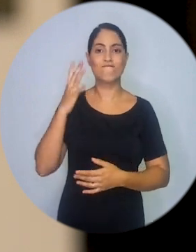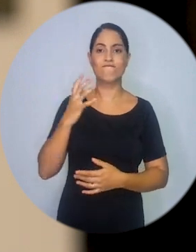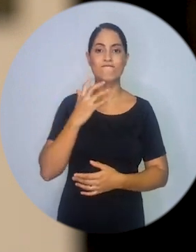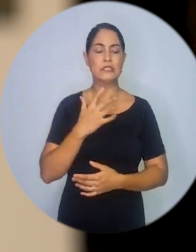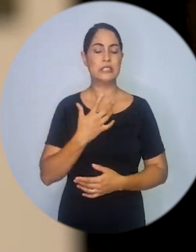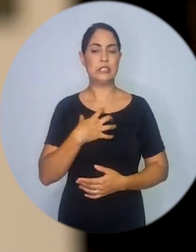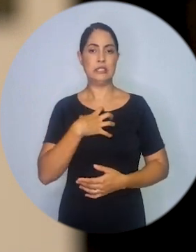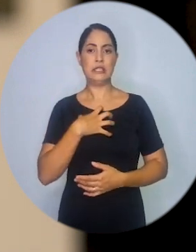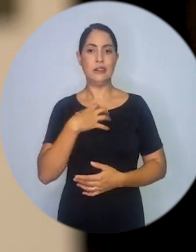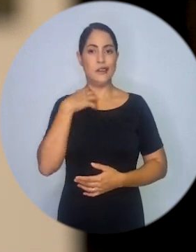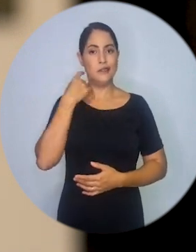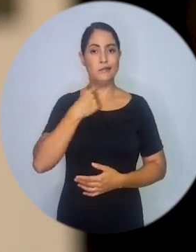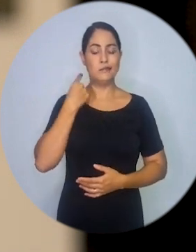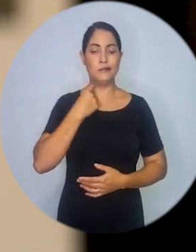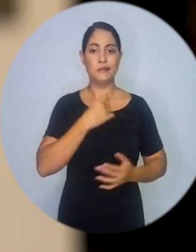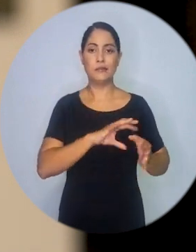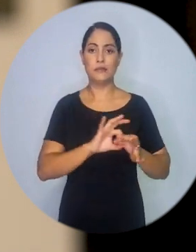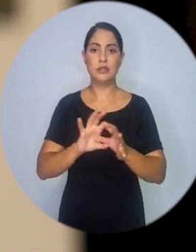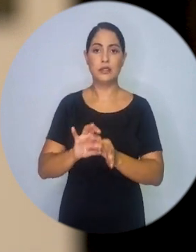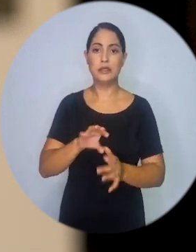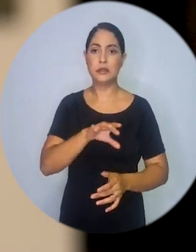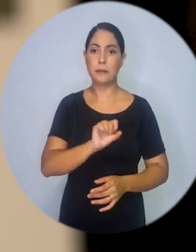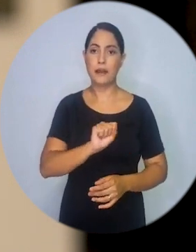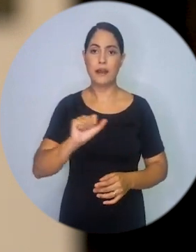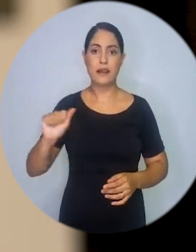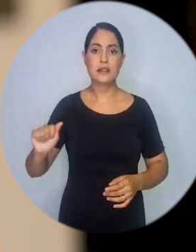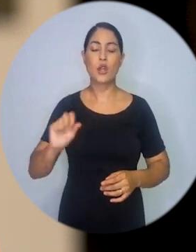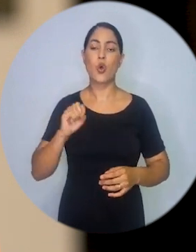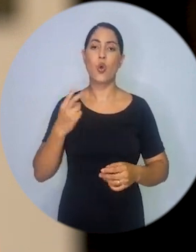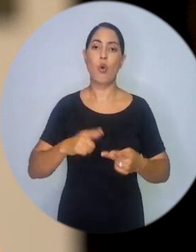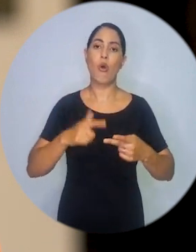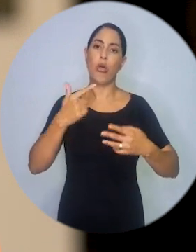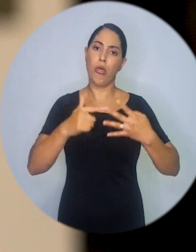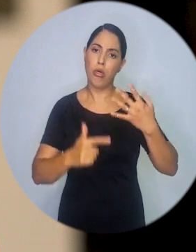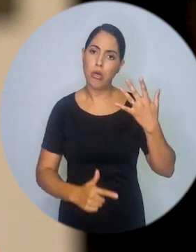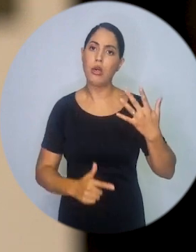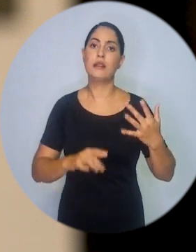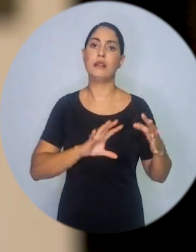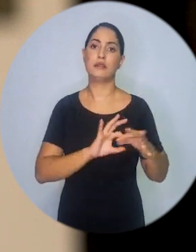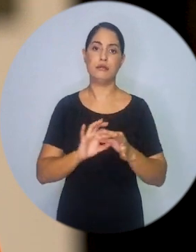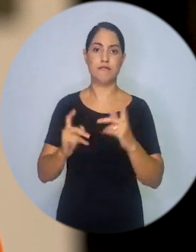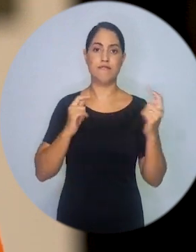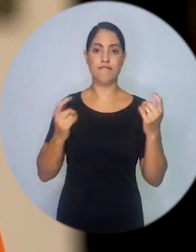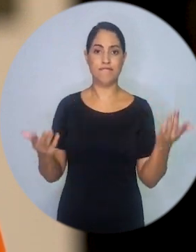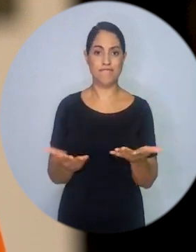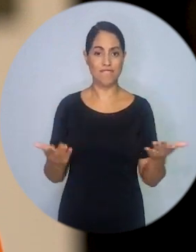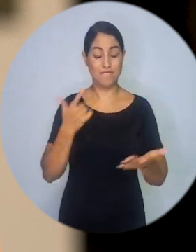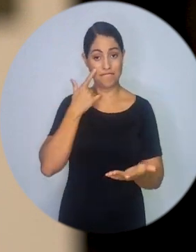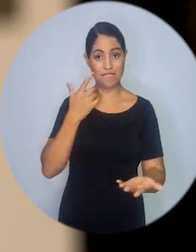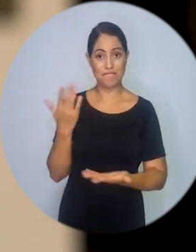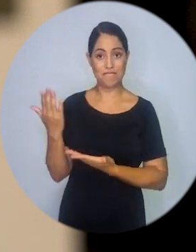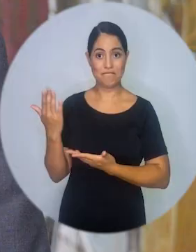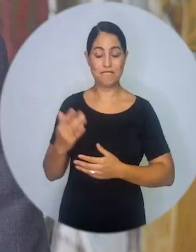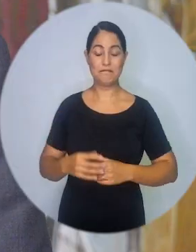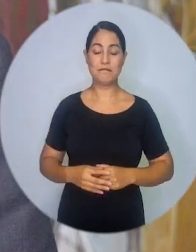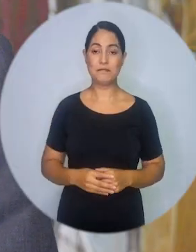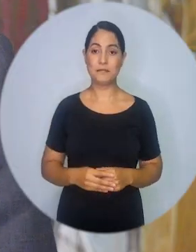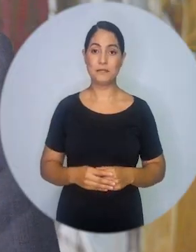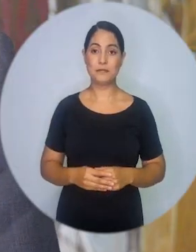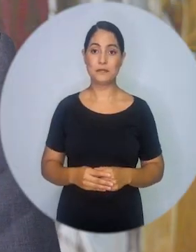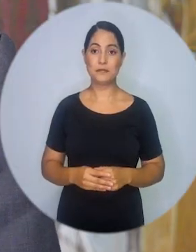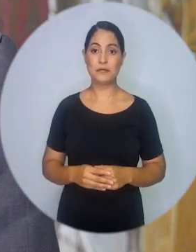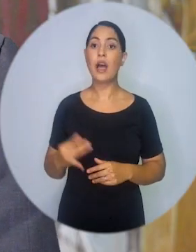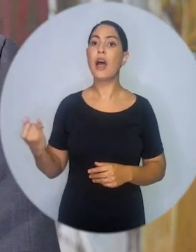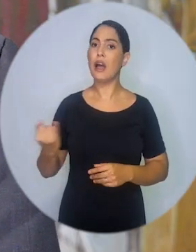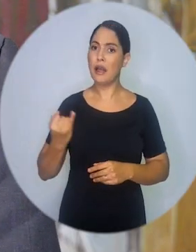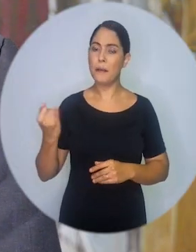que constrangem a advocacia em demandas de massa ou repetitivas. É o que a gente acompanha agora na entrevista. É